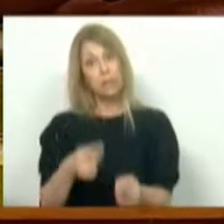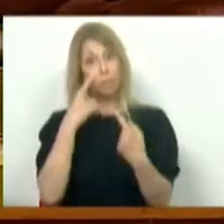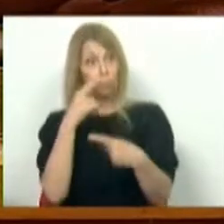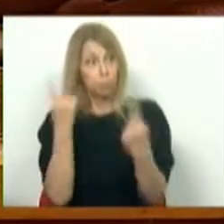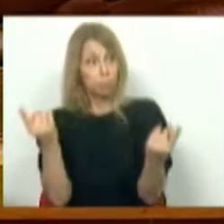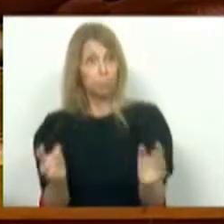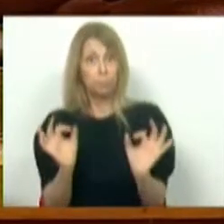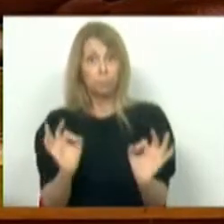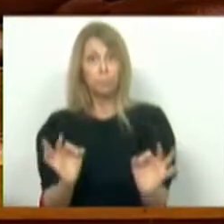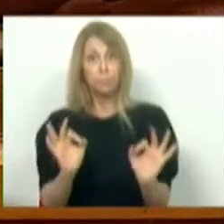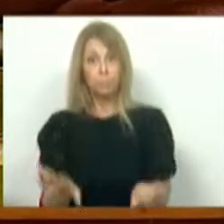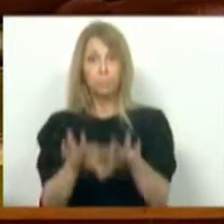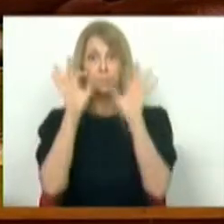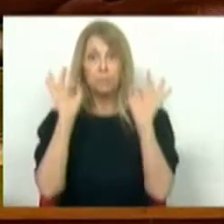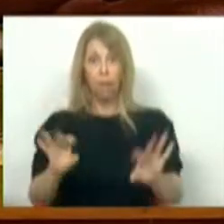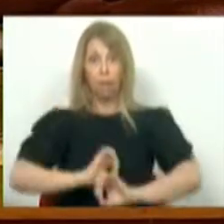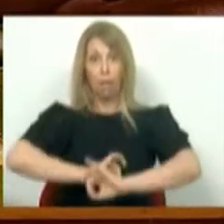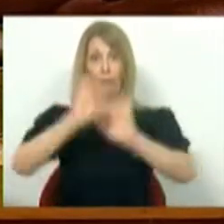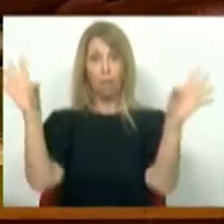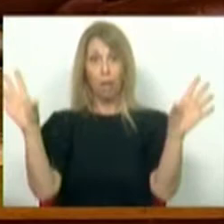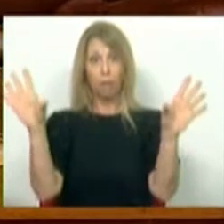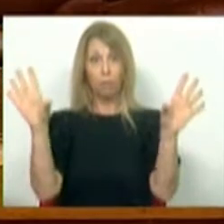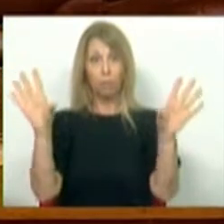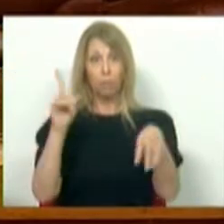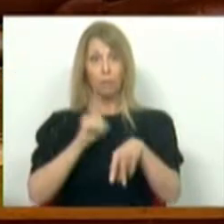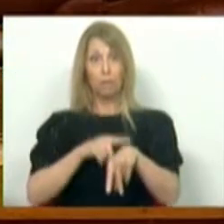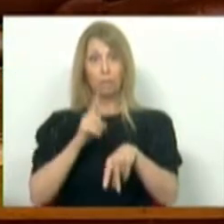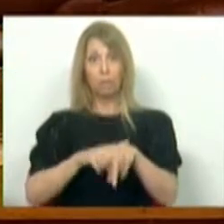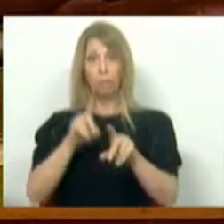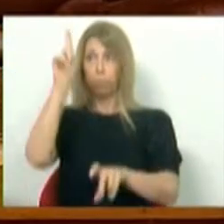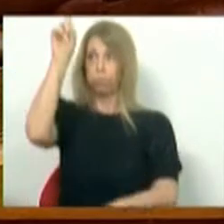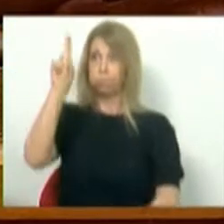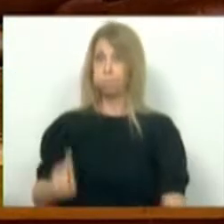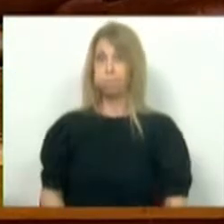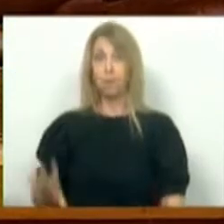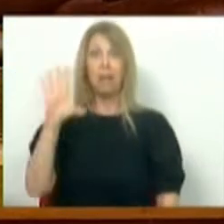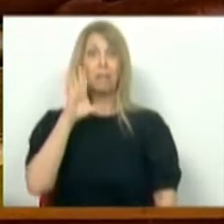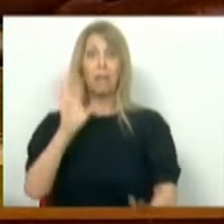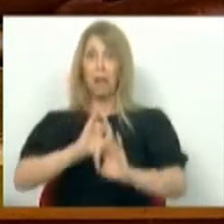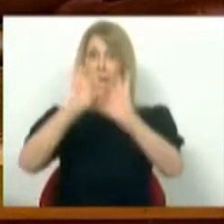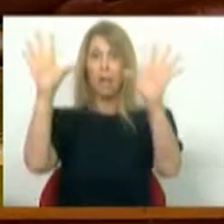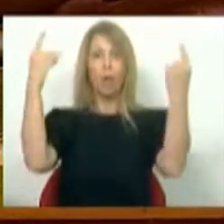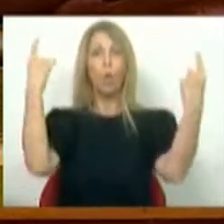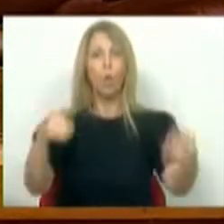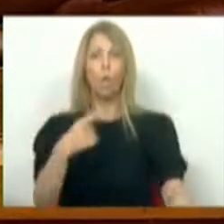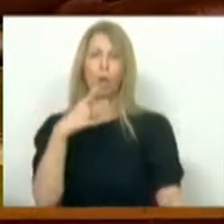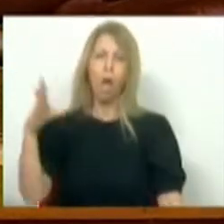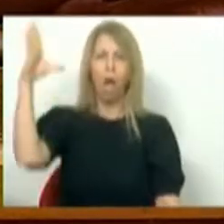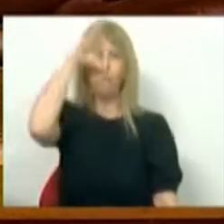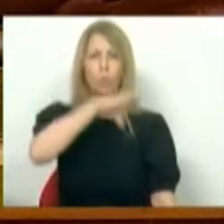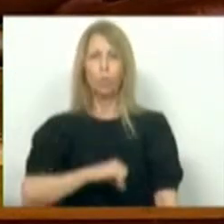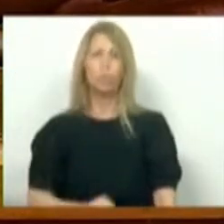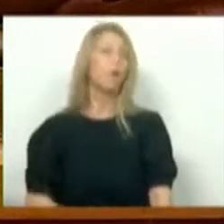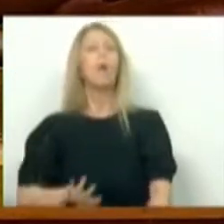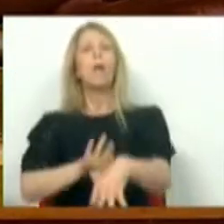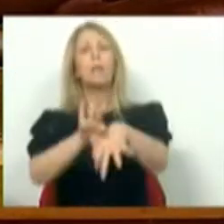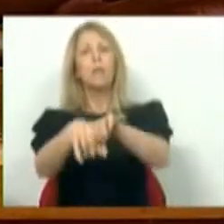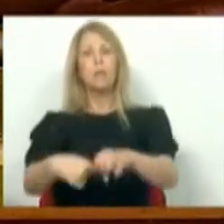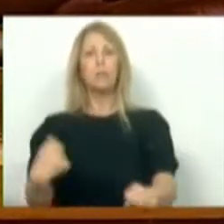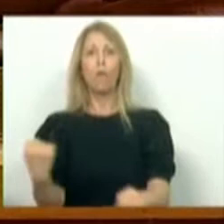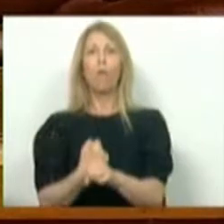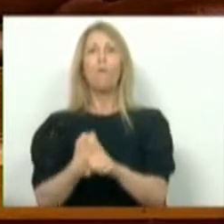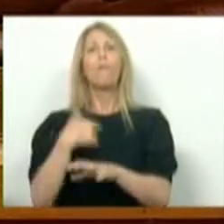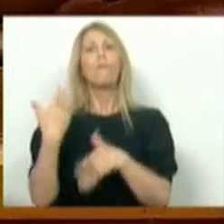como também ficou evidente ao longo de toda a tarde, o abuso, a degradação do funcionamento